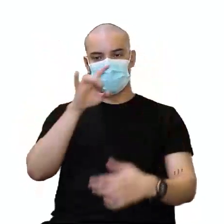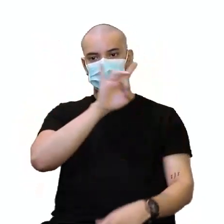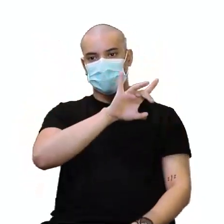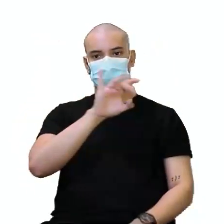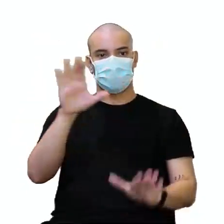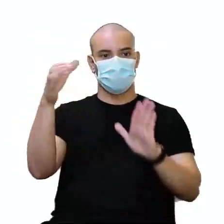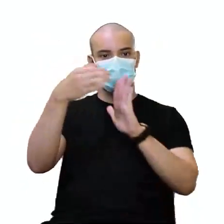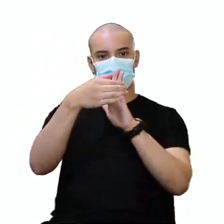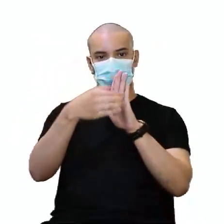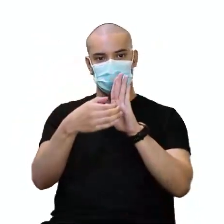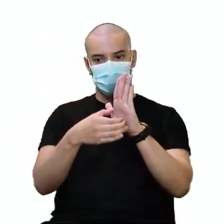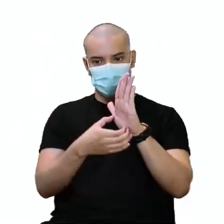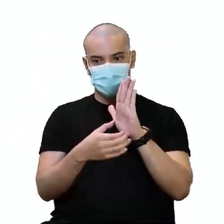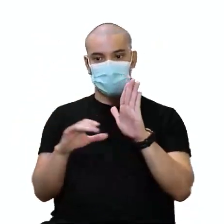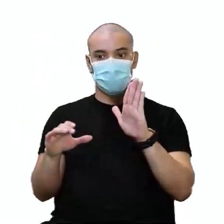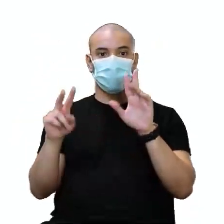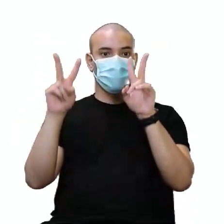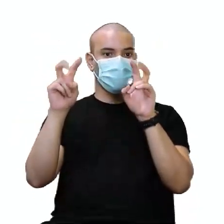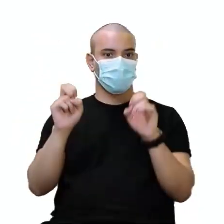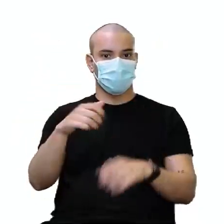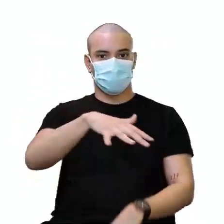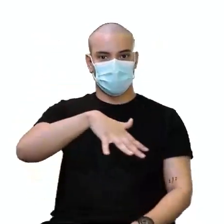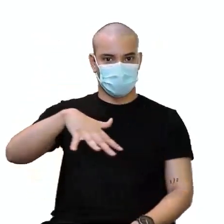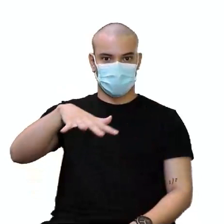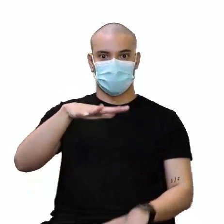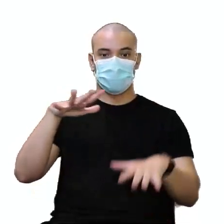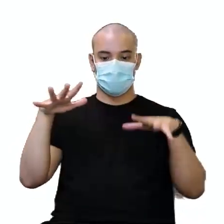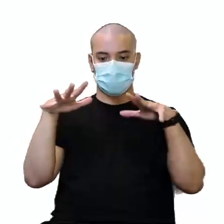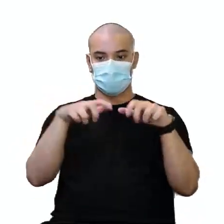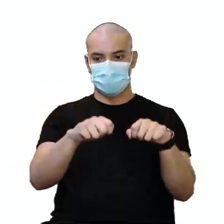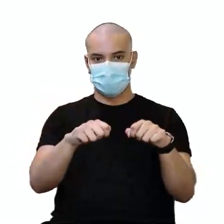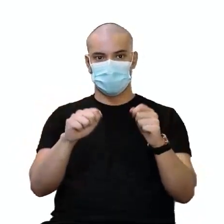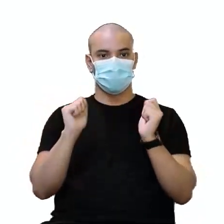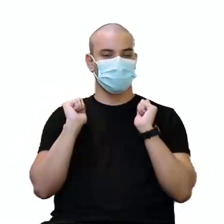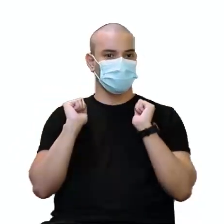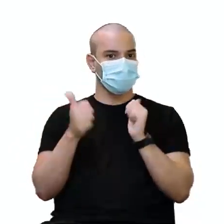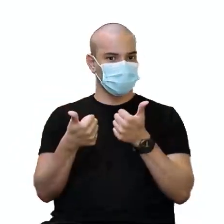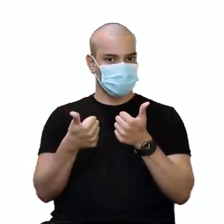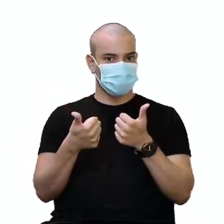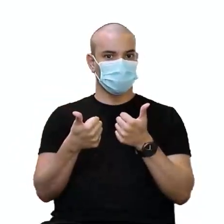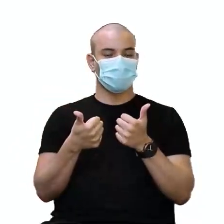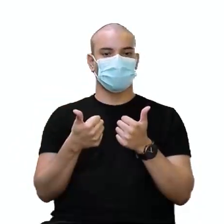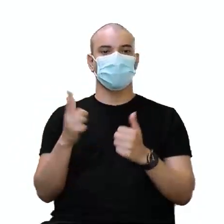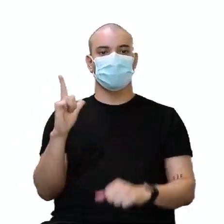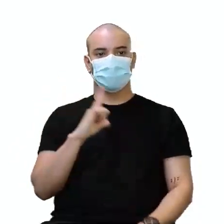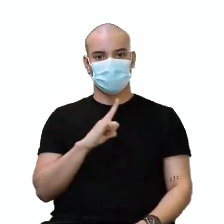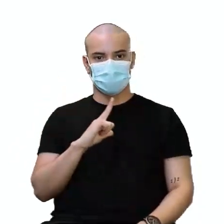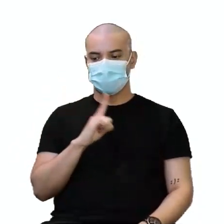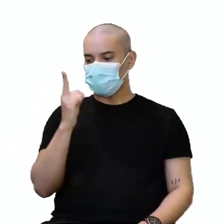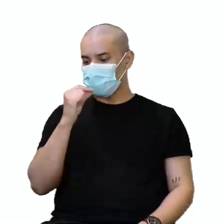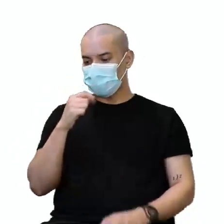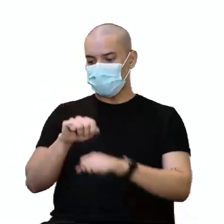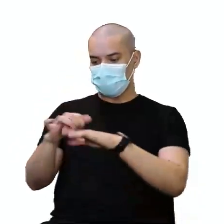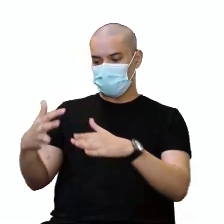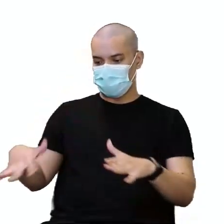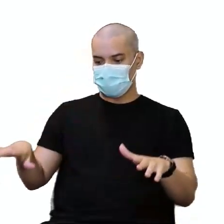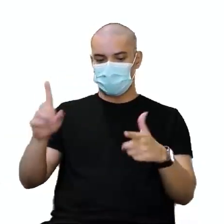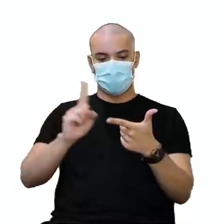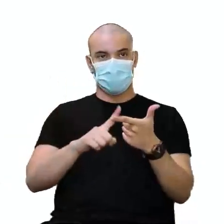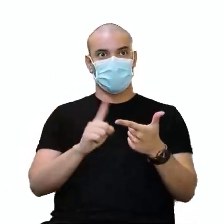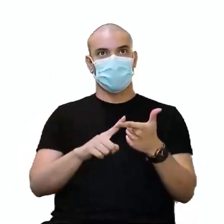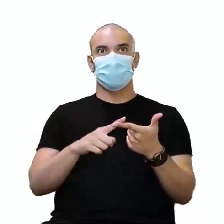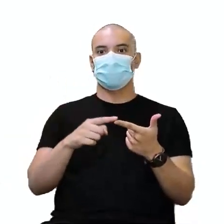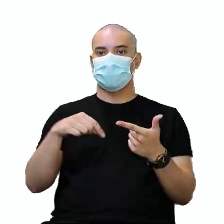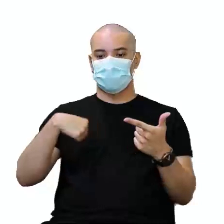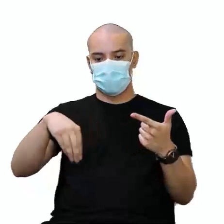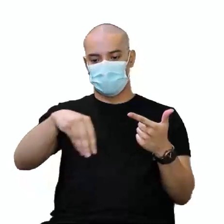cada grupo em relação ao ambiente conquistado. Perfeito. Temos aí ambiente aquático, ambiente terrestre e o